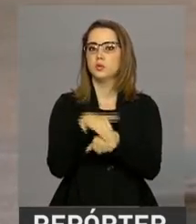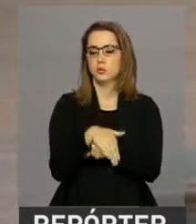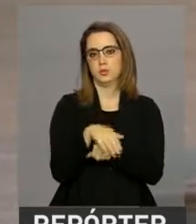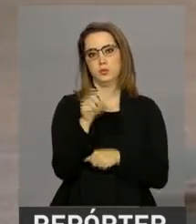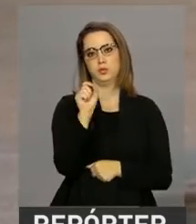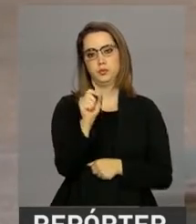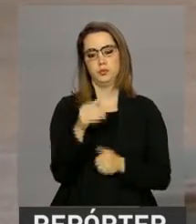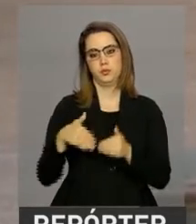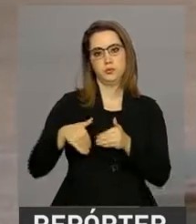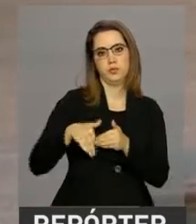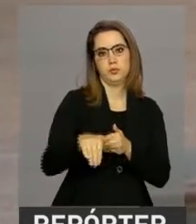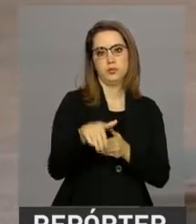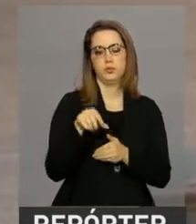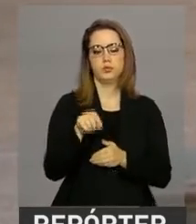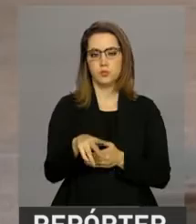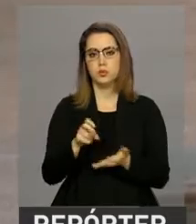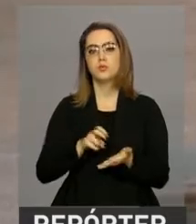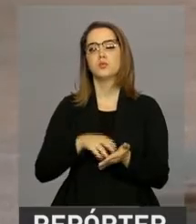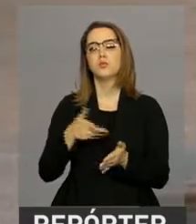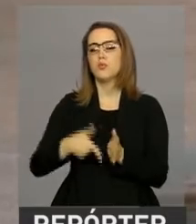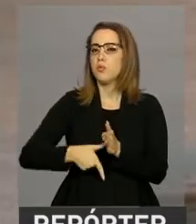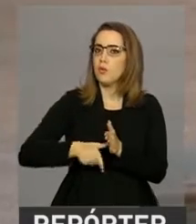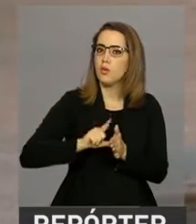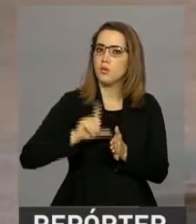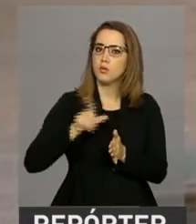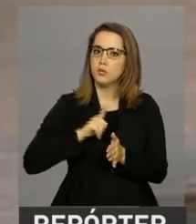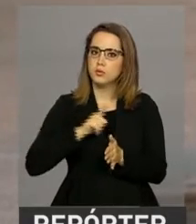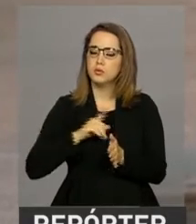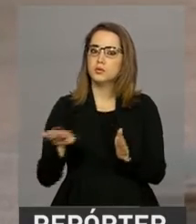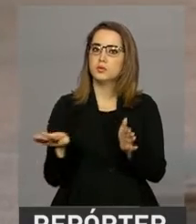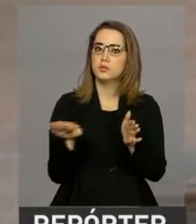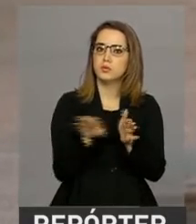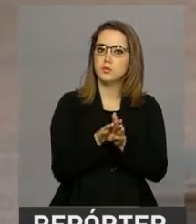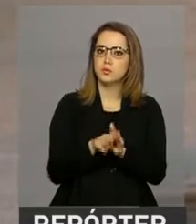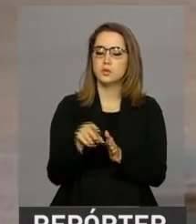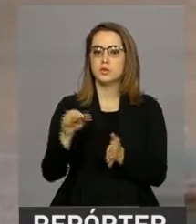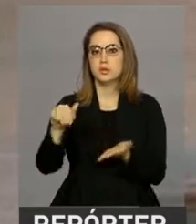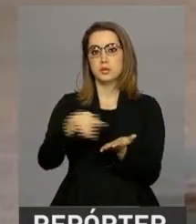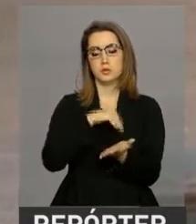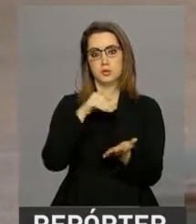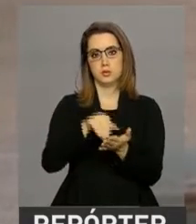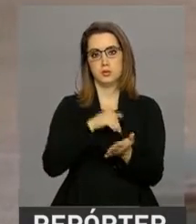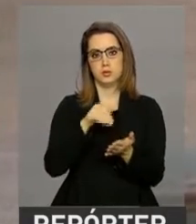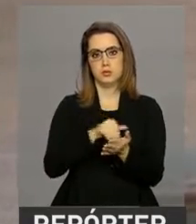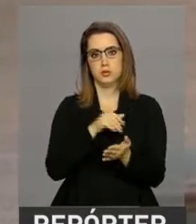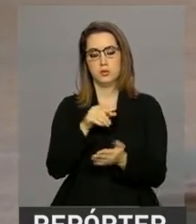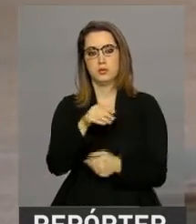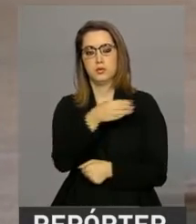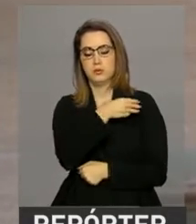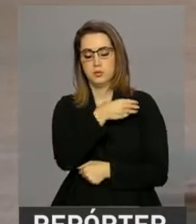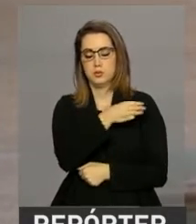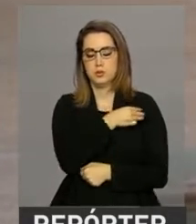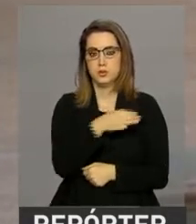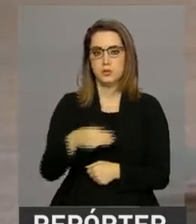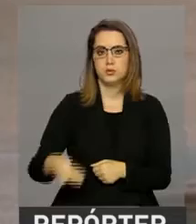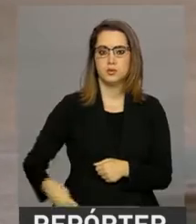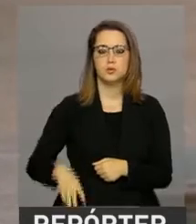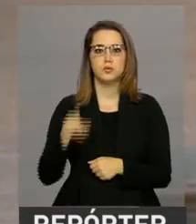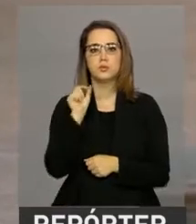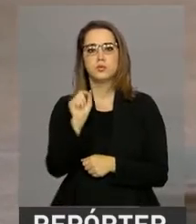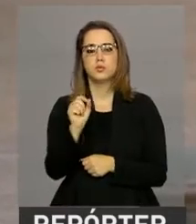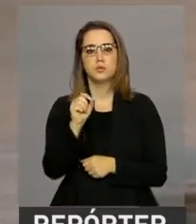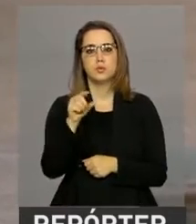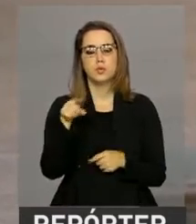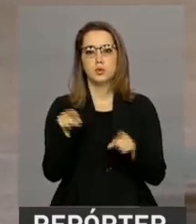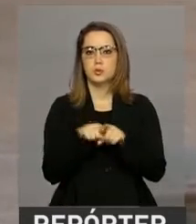Relações Exteriores, José Serra, recebe o secretário de Estado norte-americano, John Kerry, para um encontro bilateral, também no Palácio